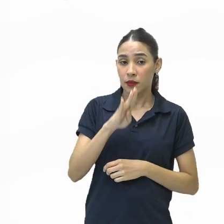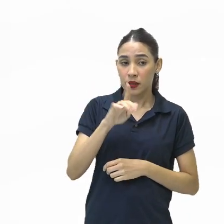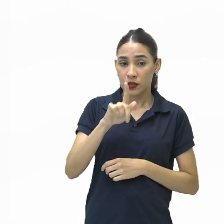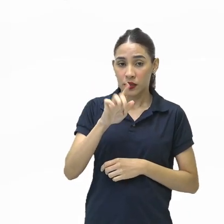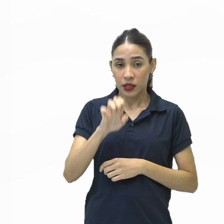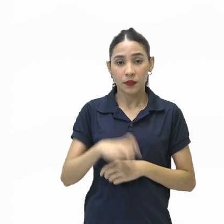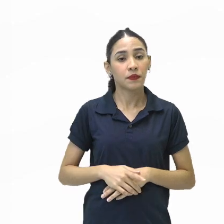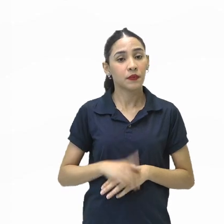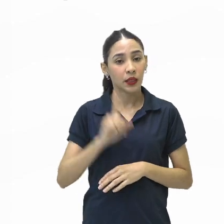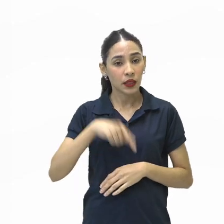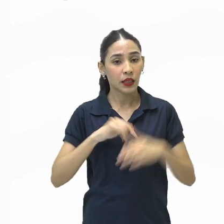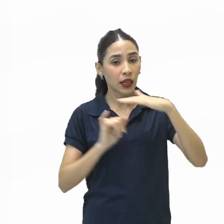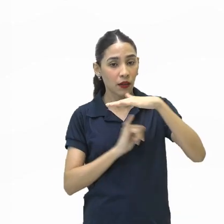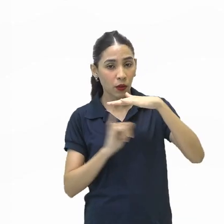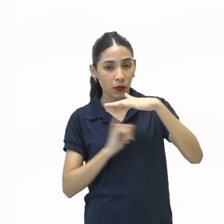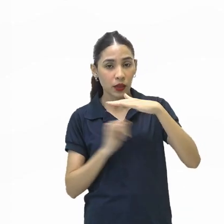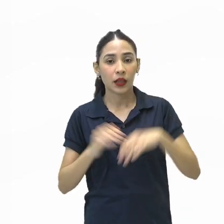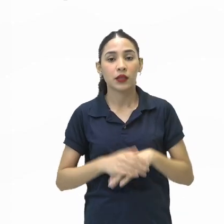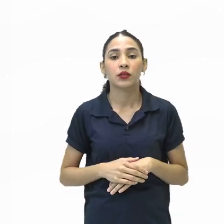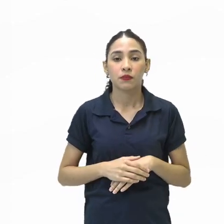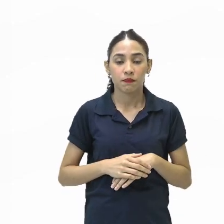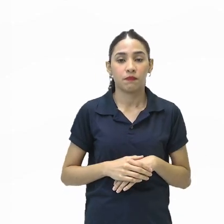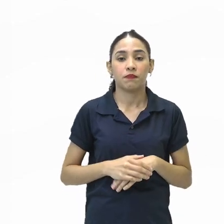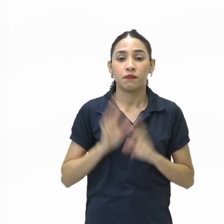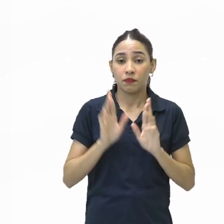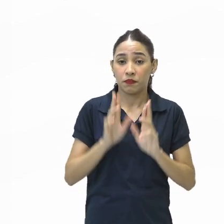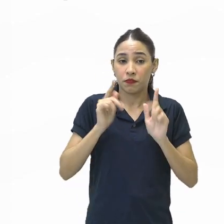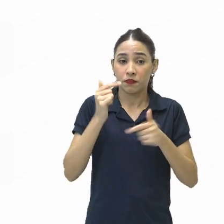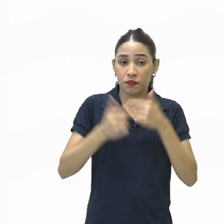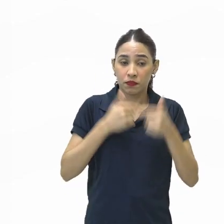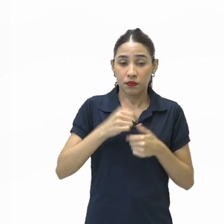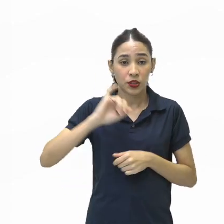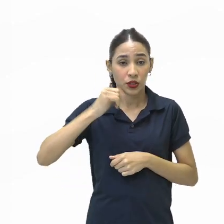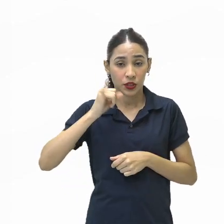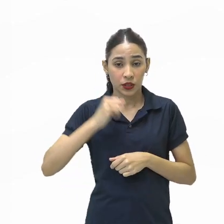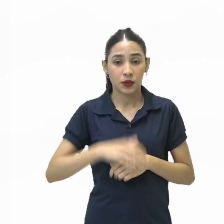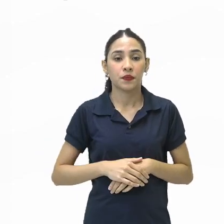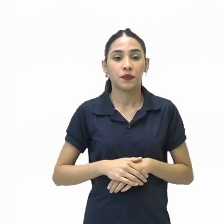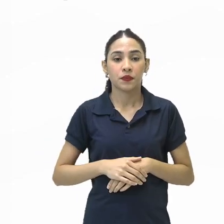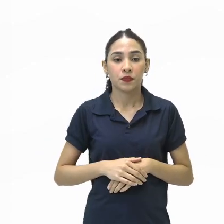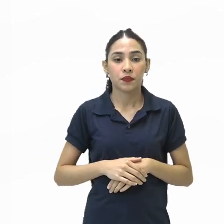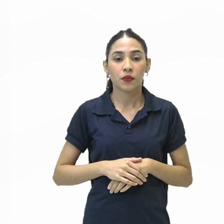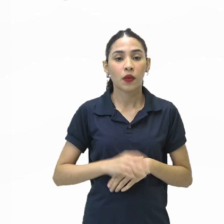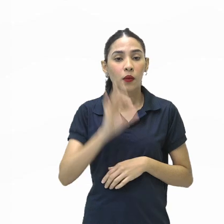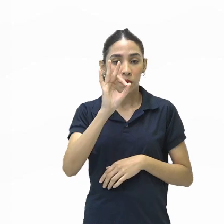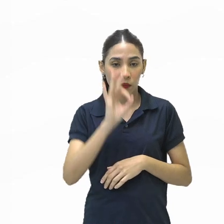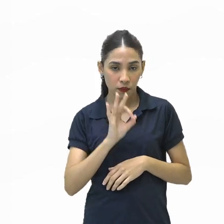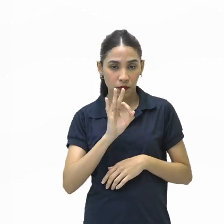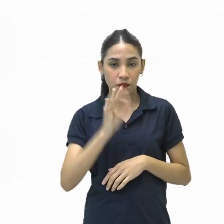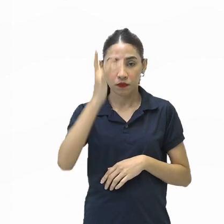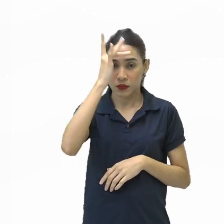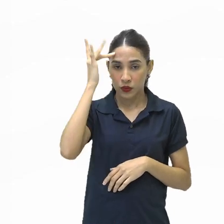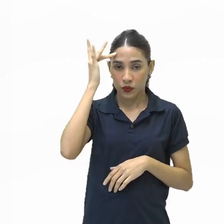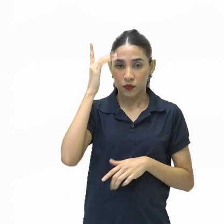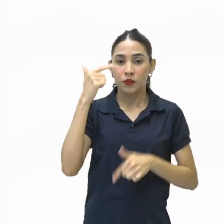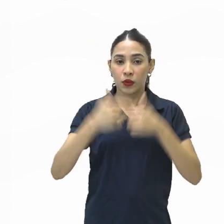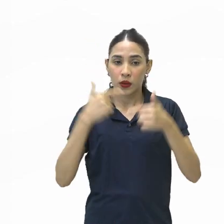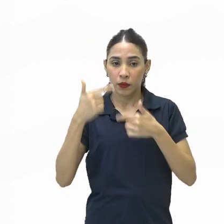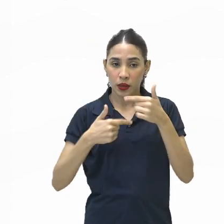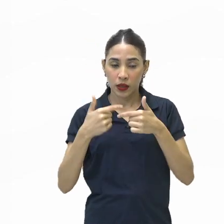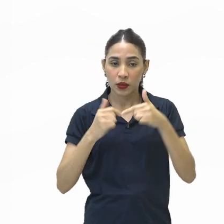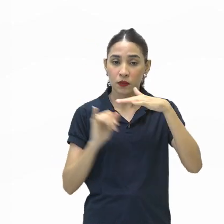né, que a informalidade ela recua no mercado de trabalho em janeiro. O percentual de pessoas trabalhando